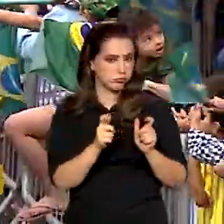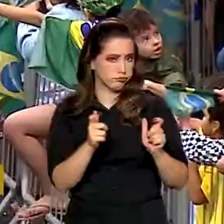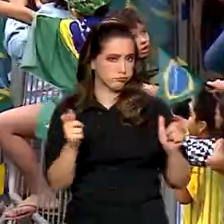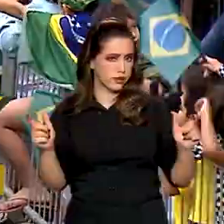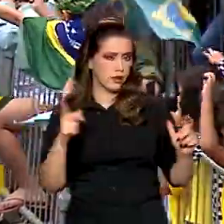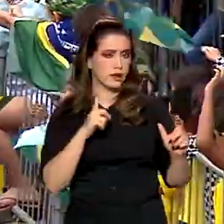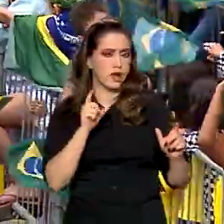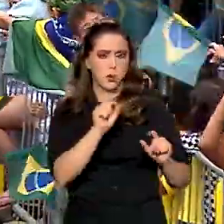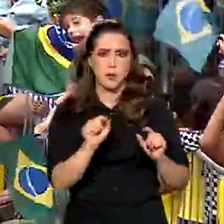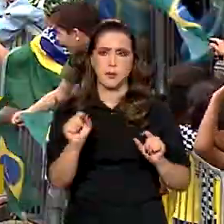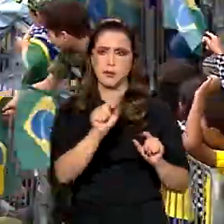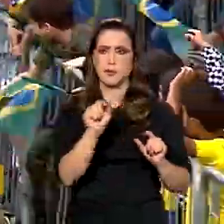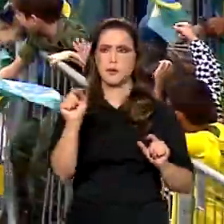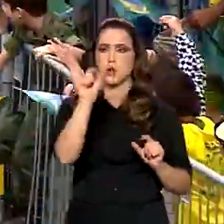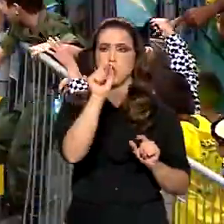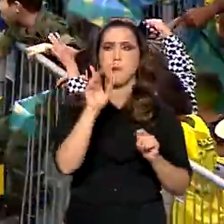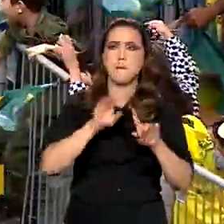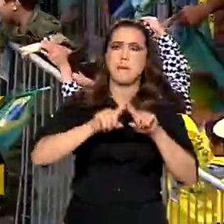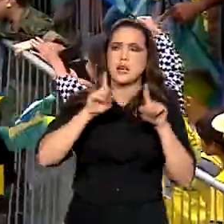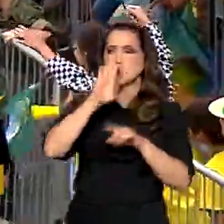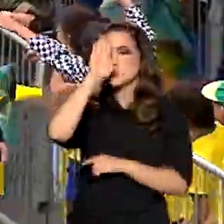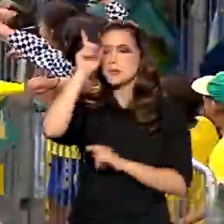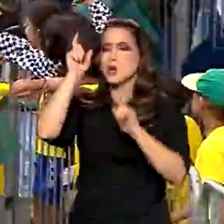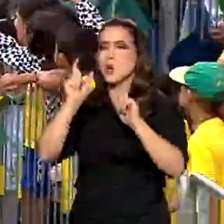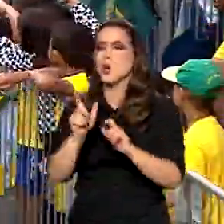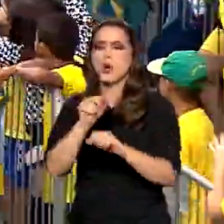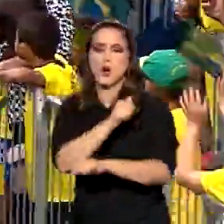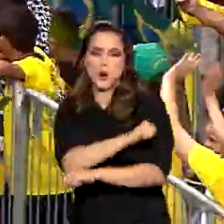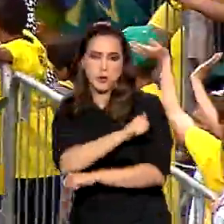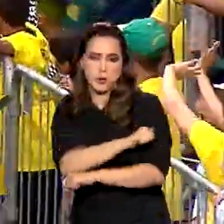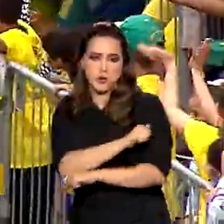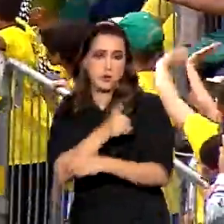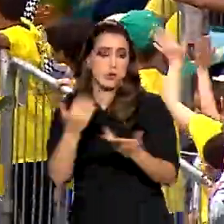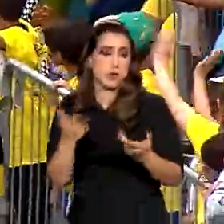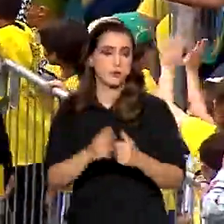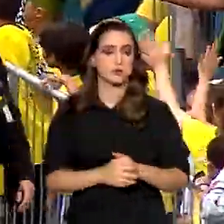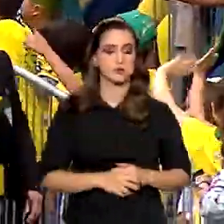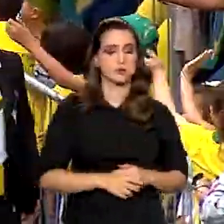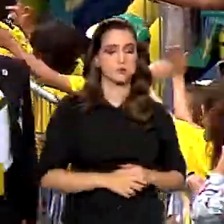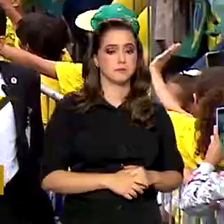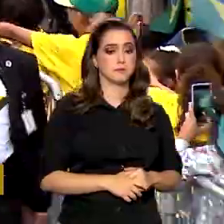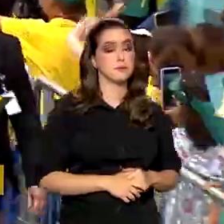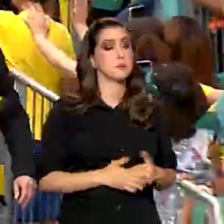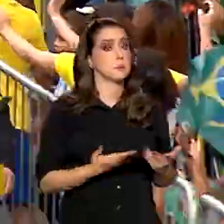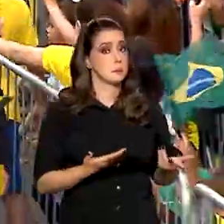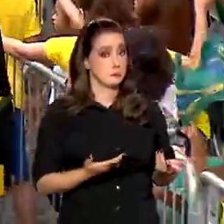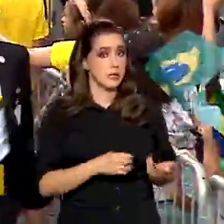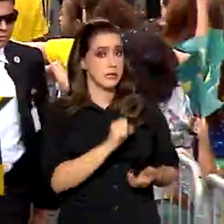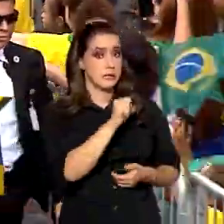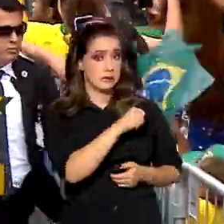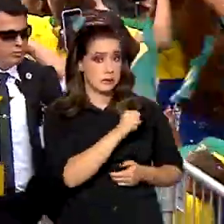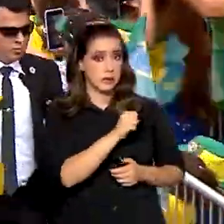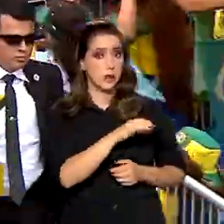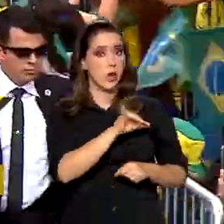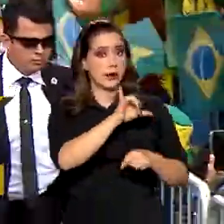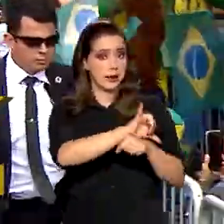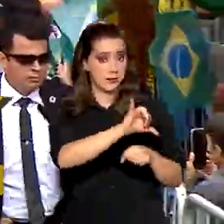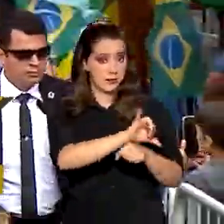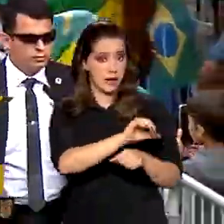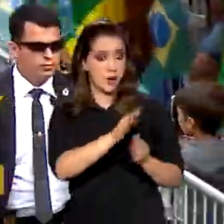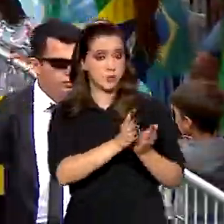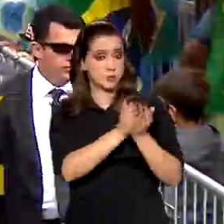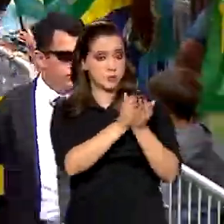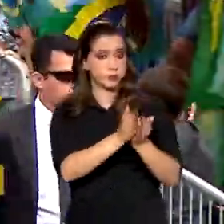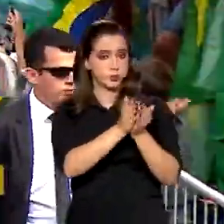pelo Brasil, mas a sede é o Rio de Janeiro ou isso não existe? Exatamente, a sede da Marinha, a sede da Esquadra Brasileira,